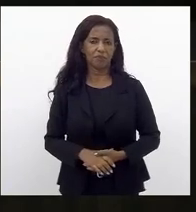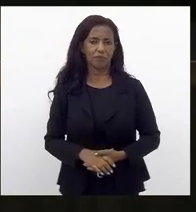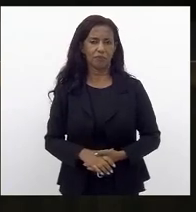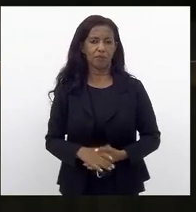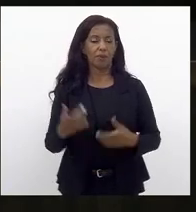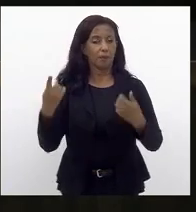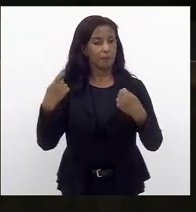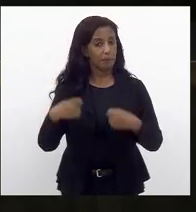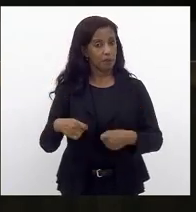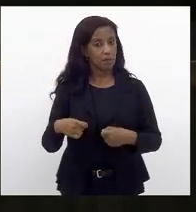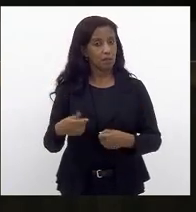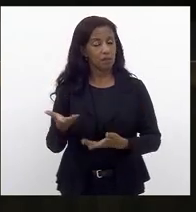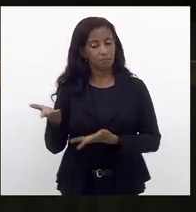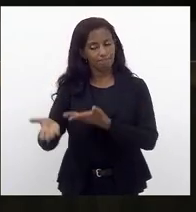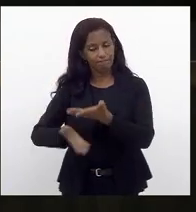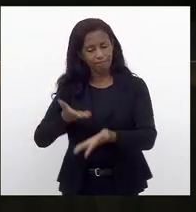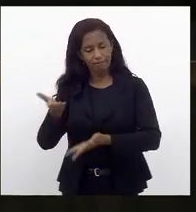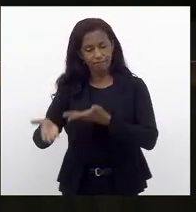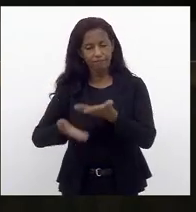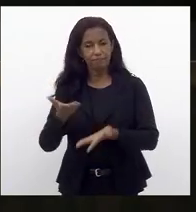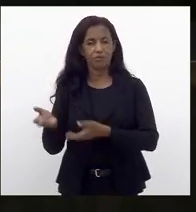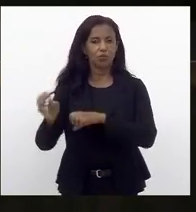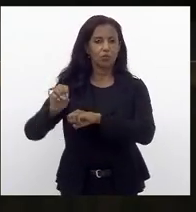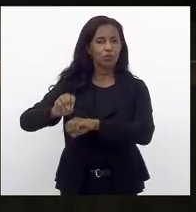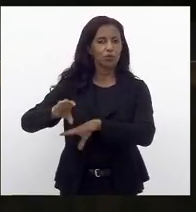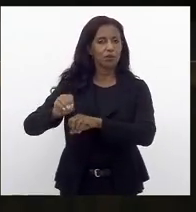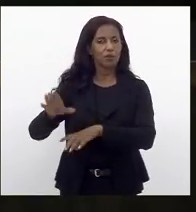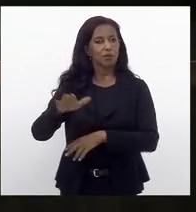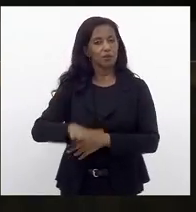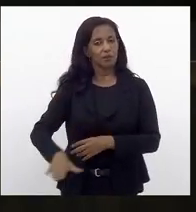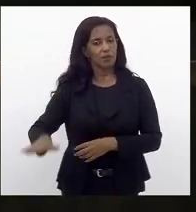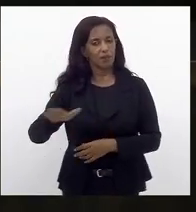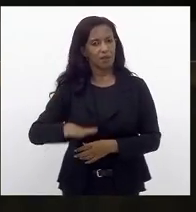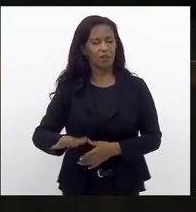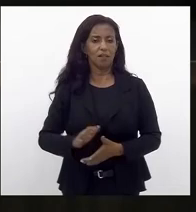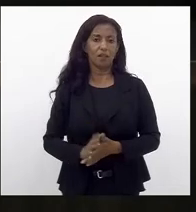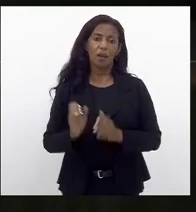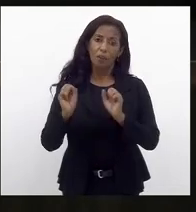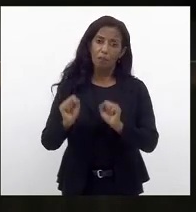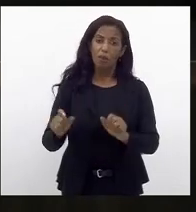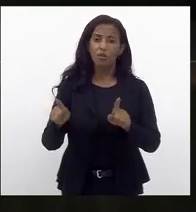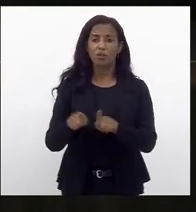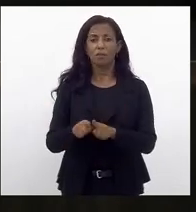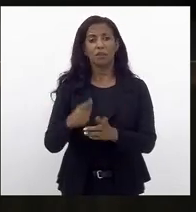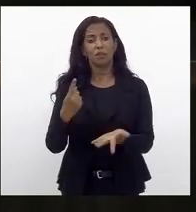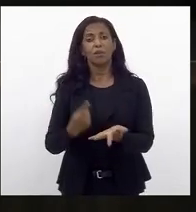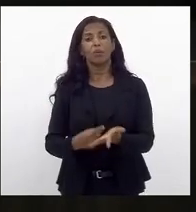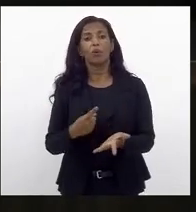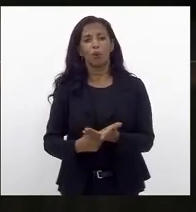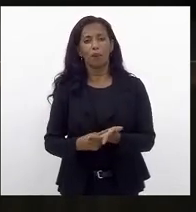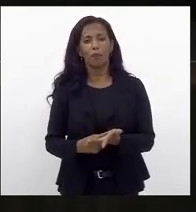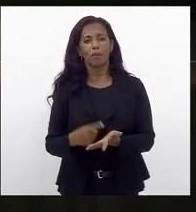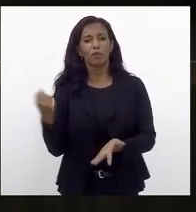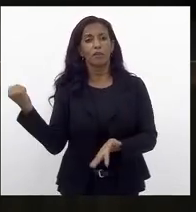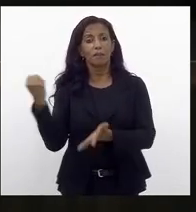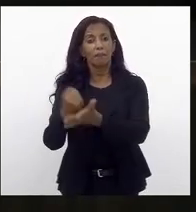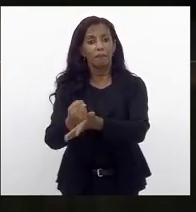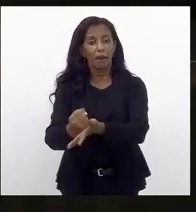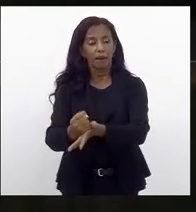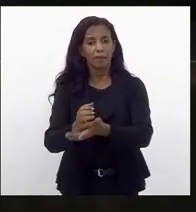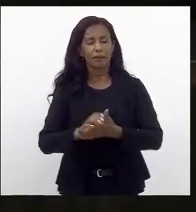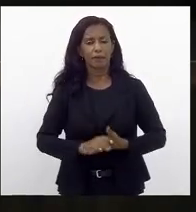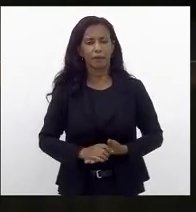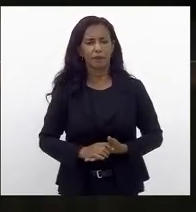o rosto precisa investir na educação pública mais na educação infantil então pode ser também esse compromisso e um pacto